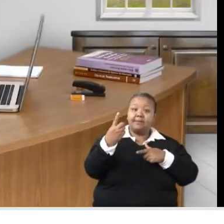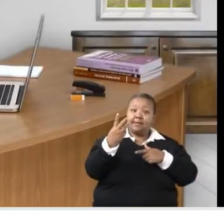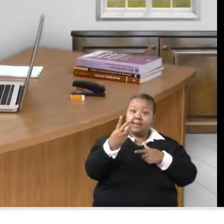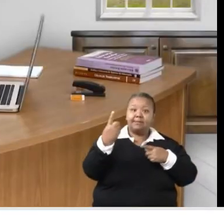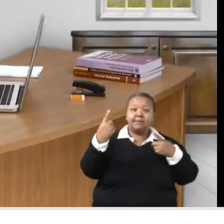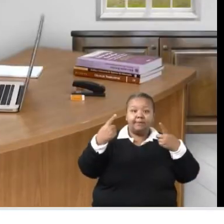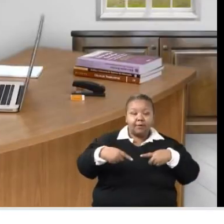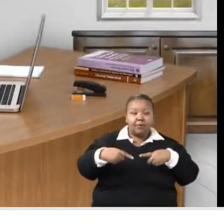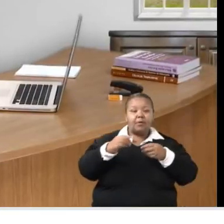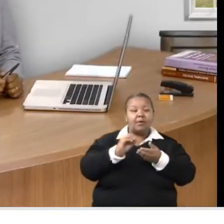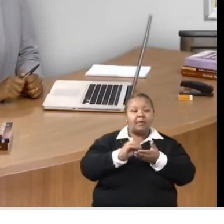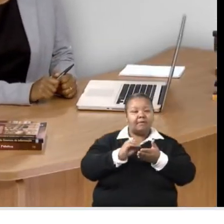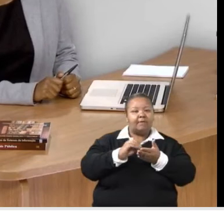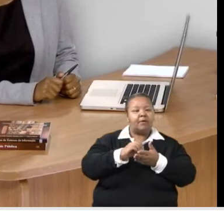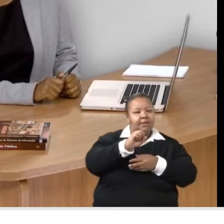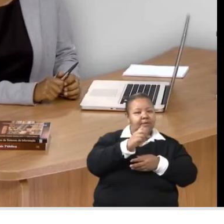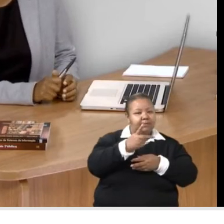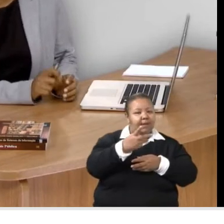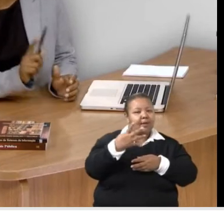hein?